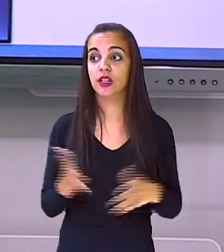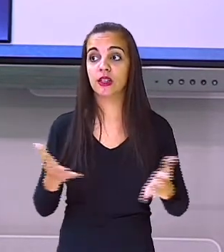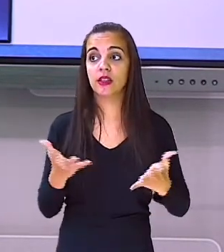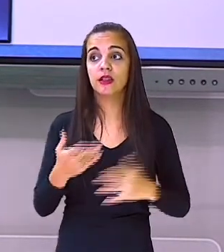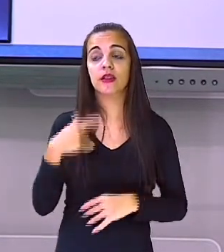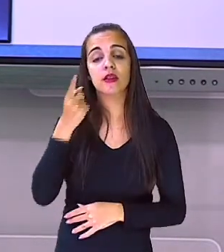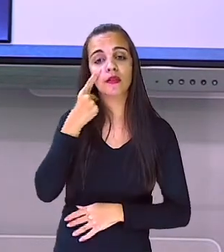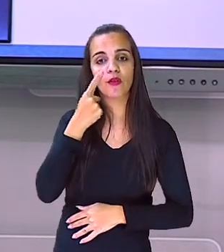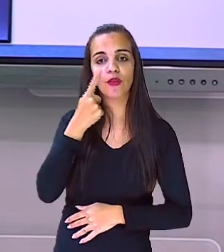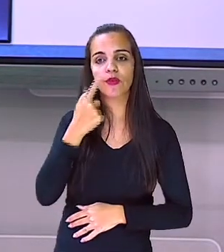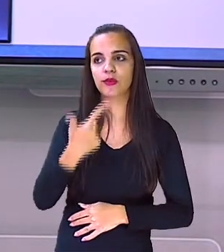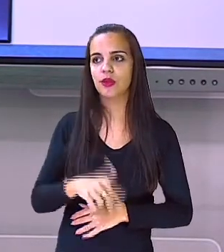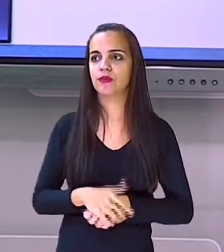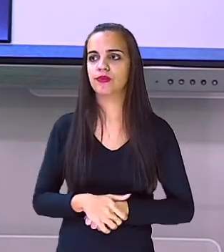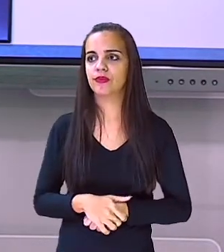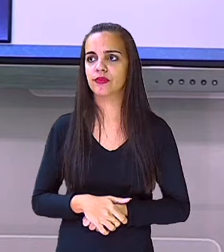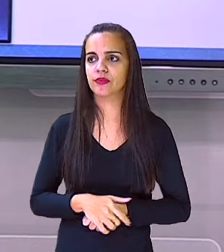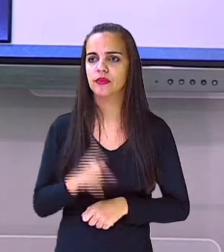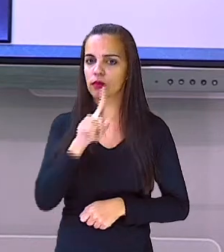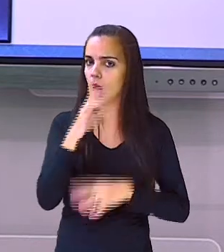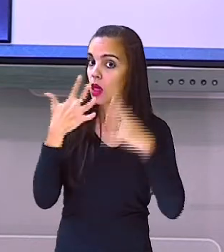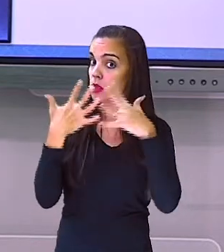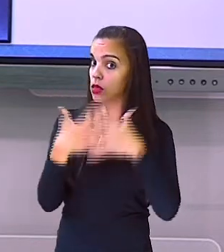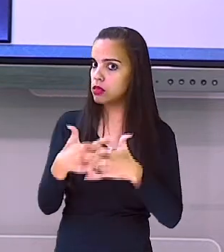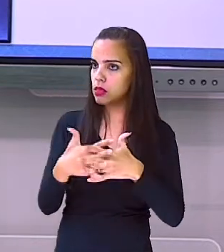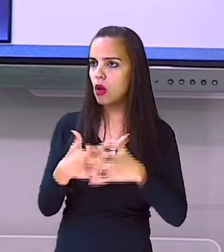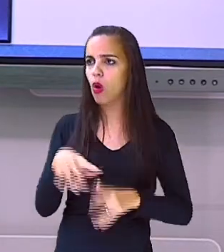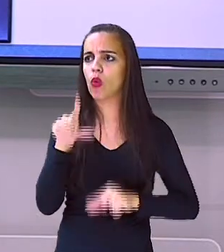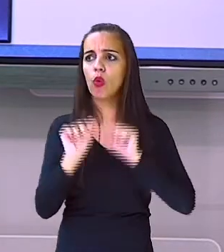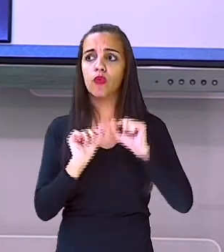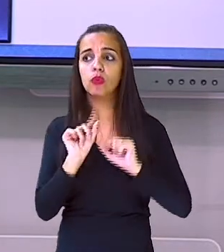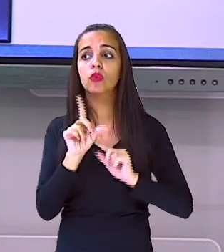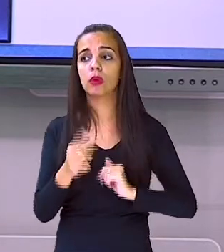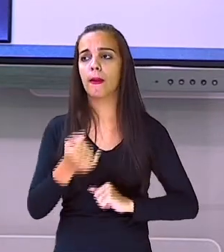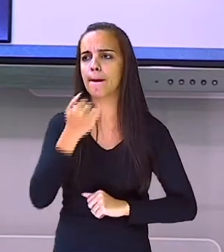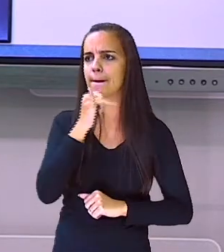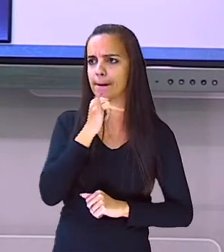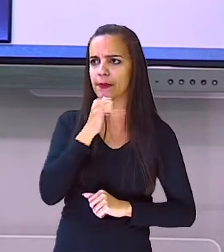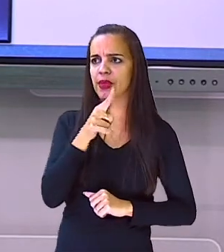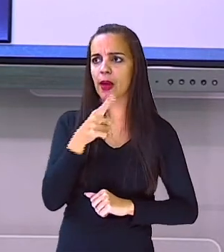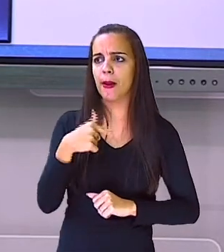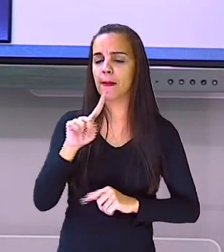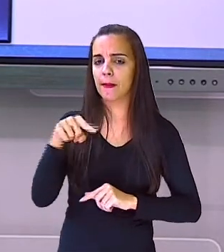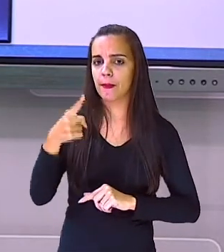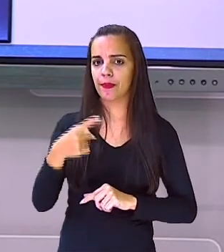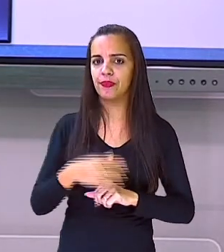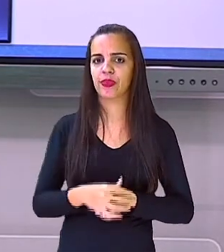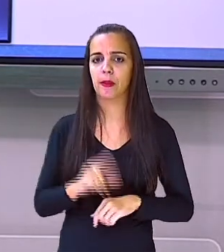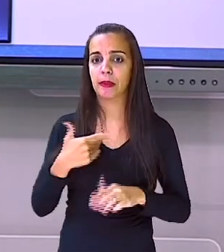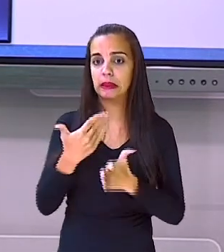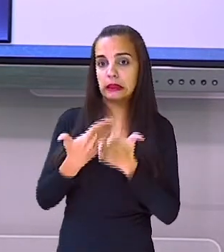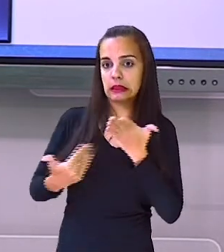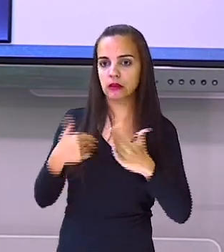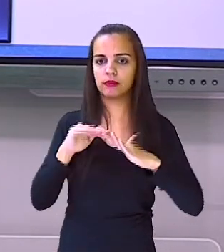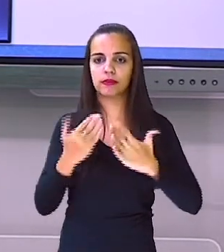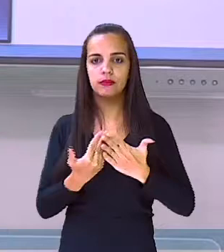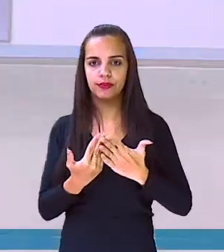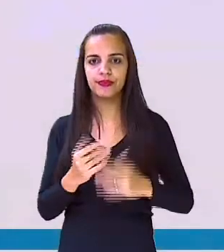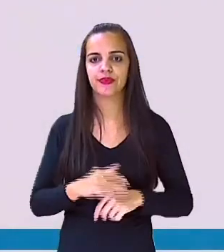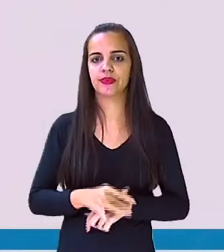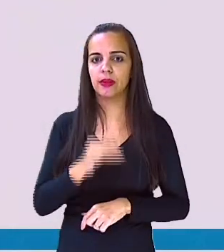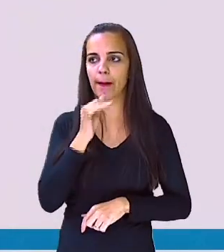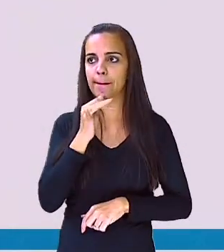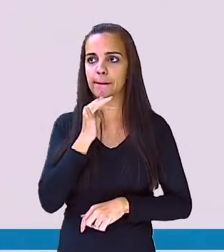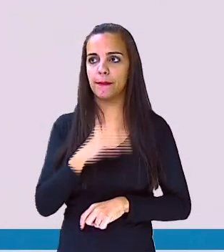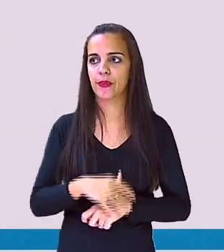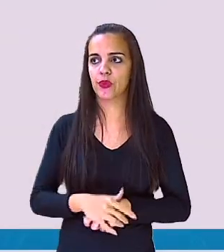pela frente? Ó, não confundam aí, rapidinho, para a gente não atrasar a nossa aula.